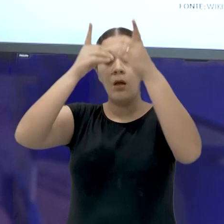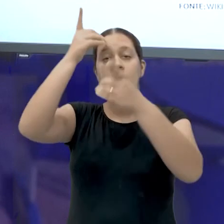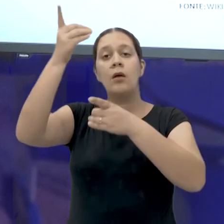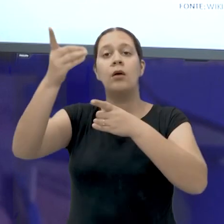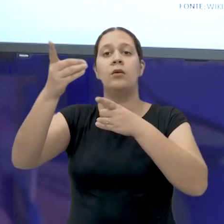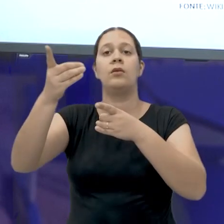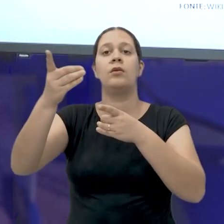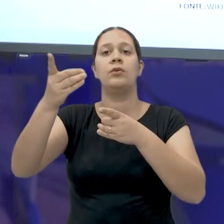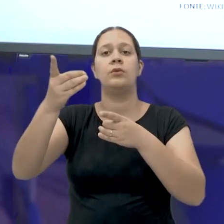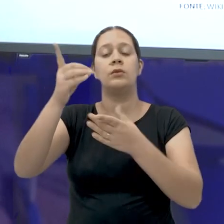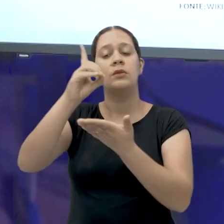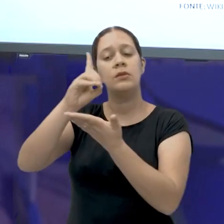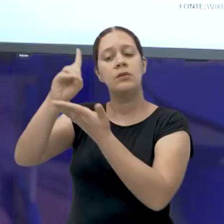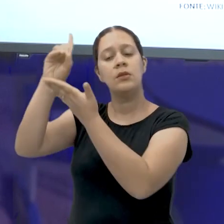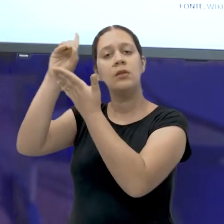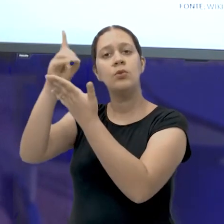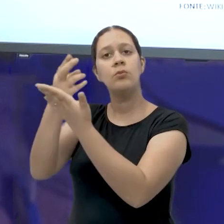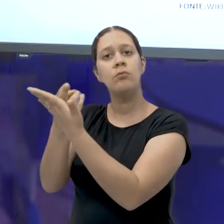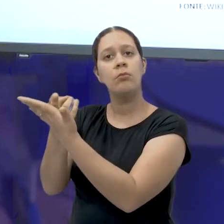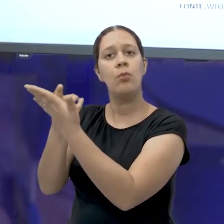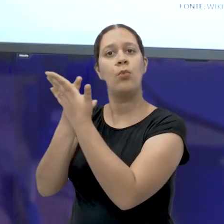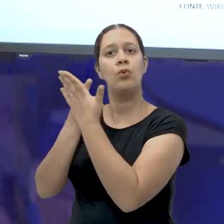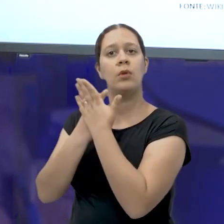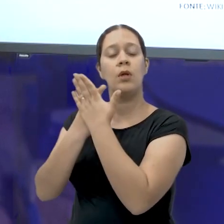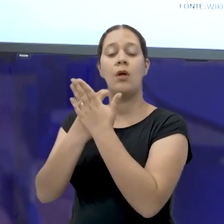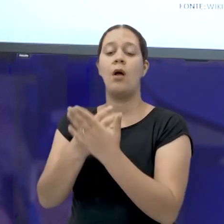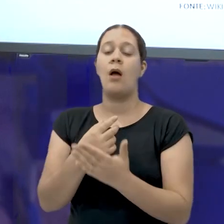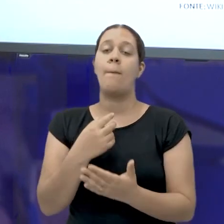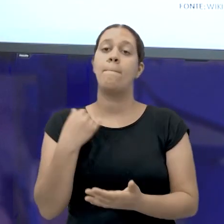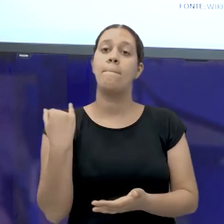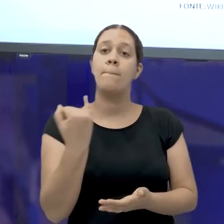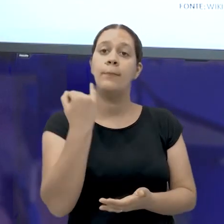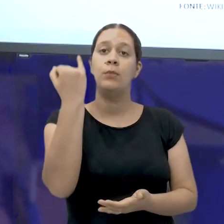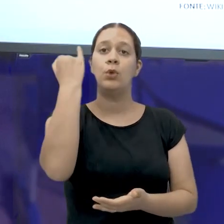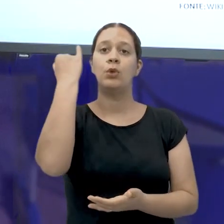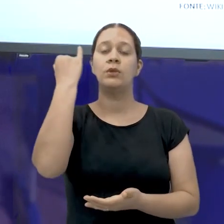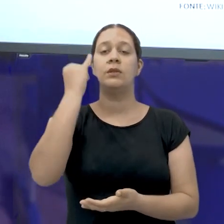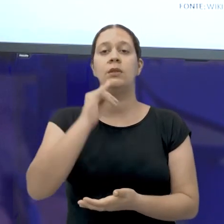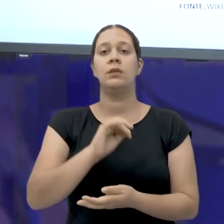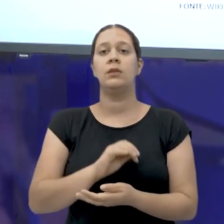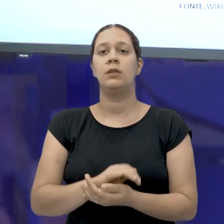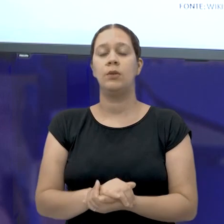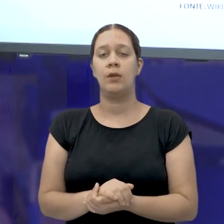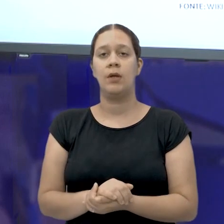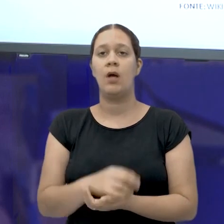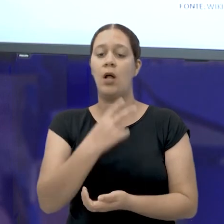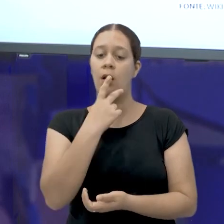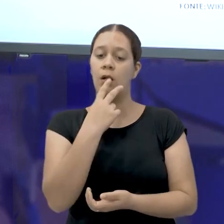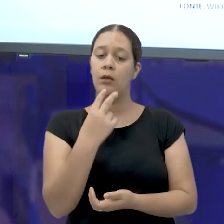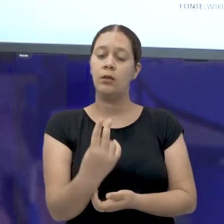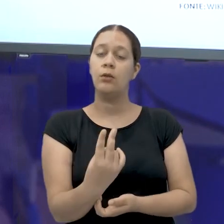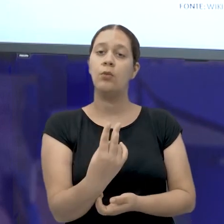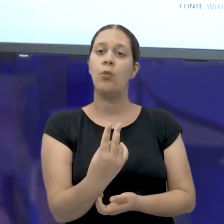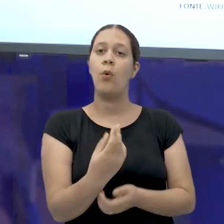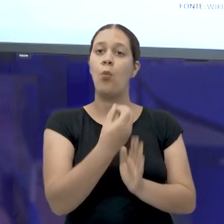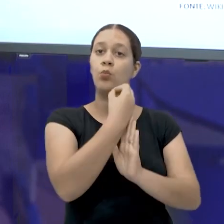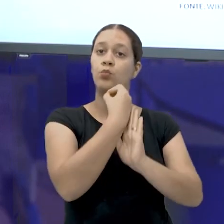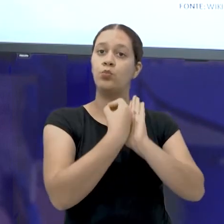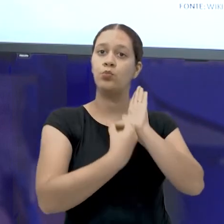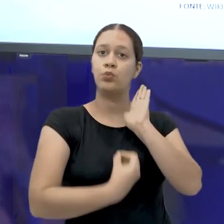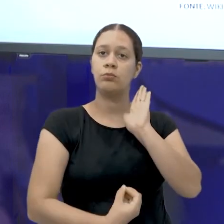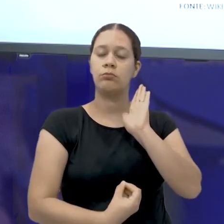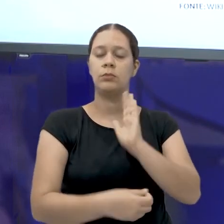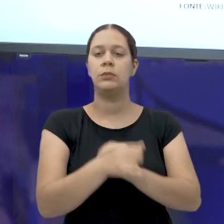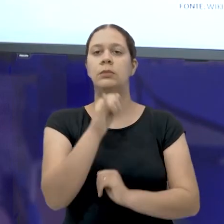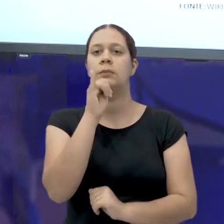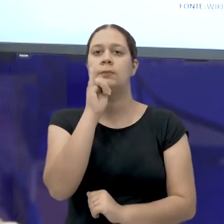que Deus quis revelar, é importante chegar aqui à língua original. Por